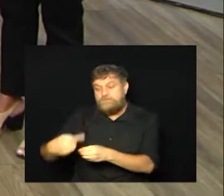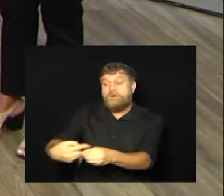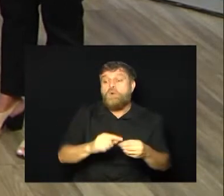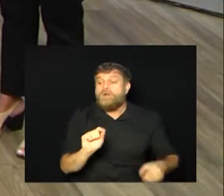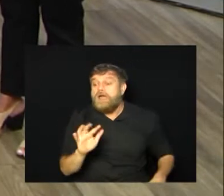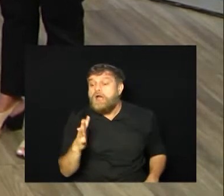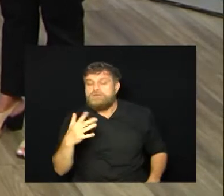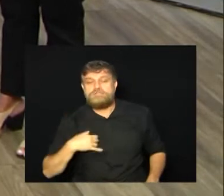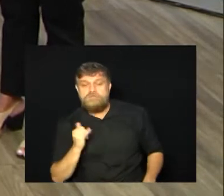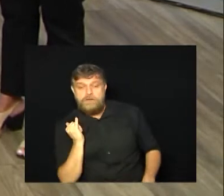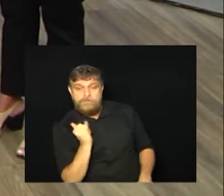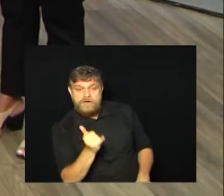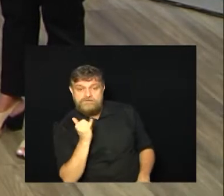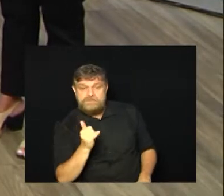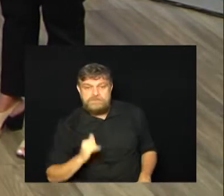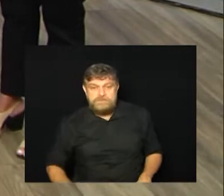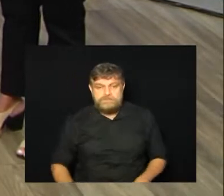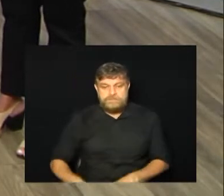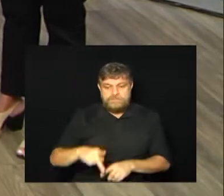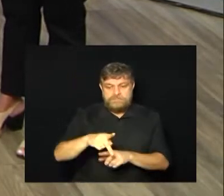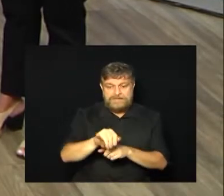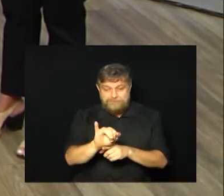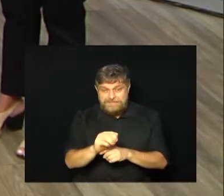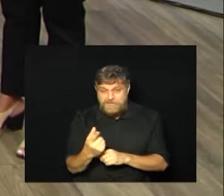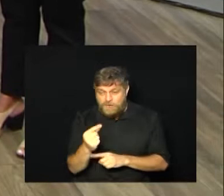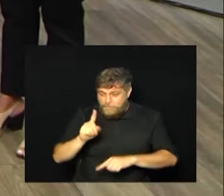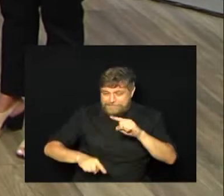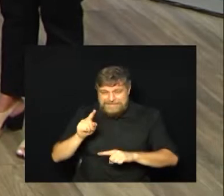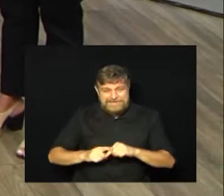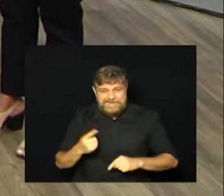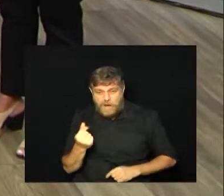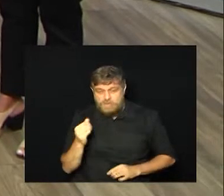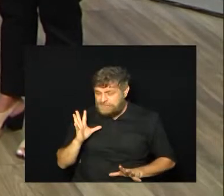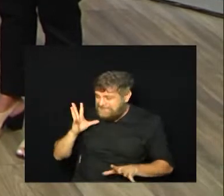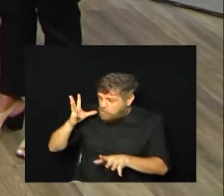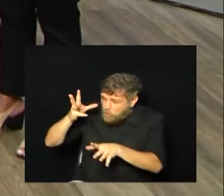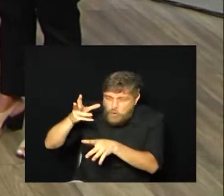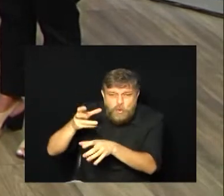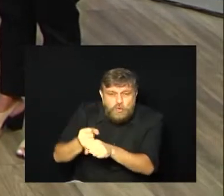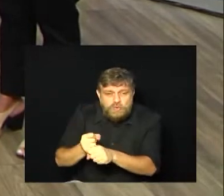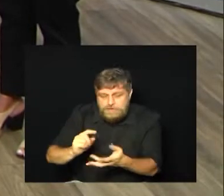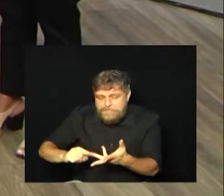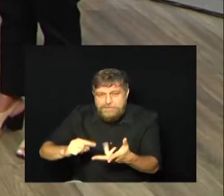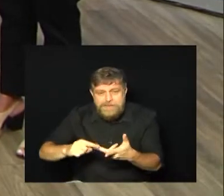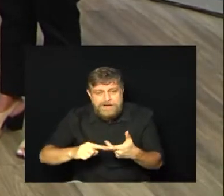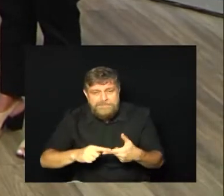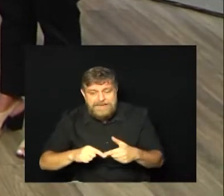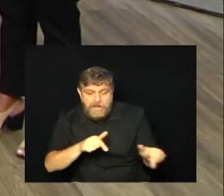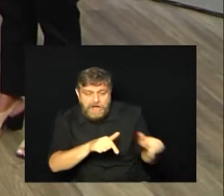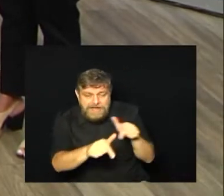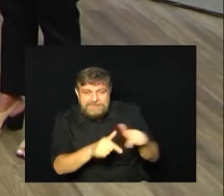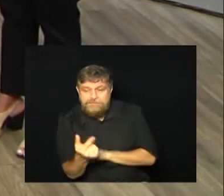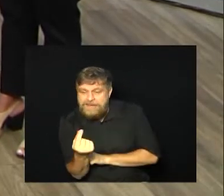vamos falar sobre o PIB, o Produto Interno Bruto, que é aquela soma de todos os bens e